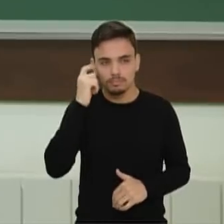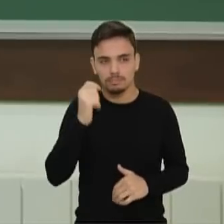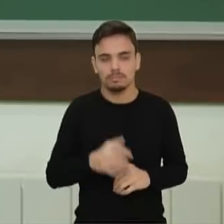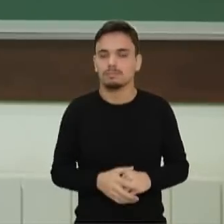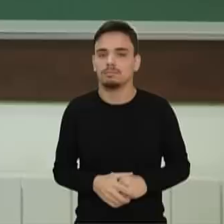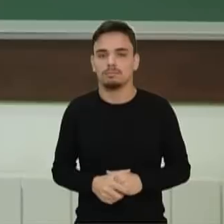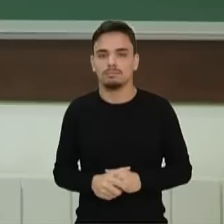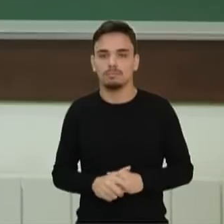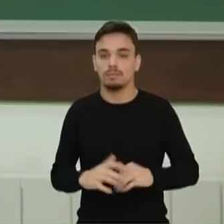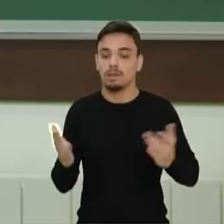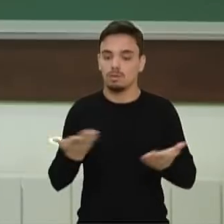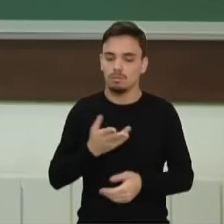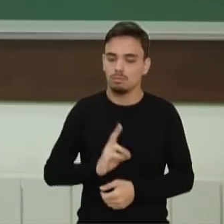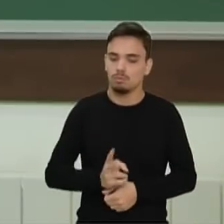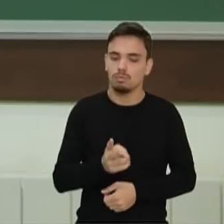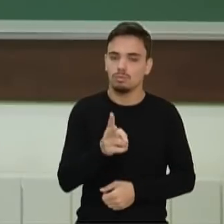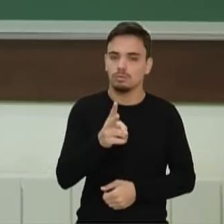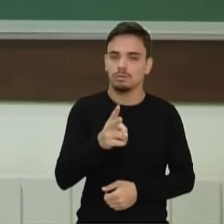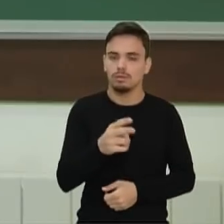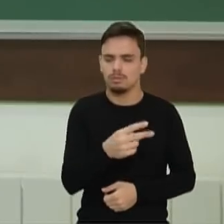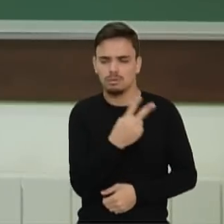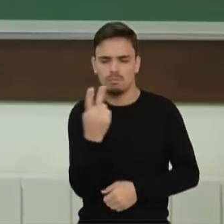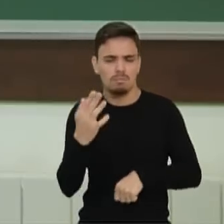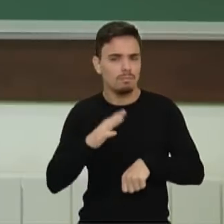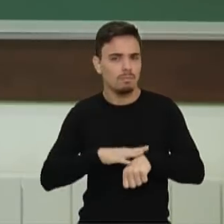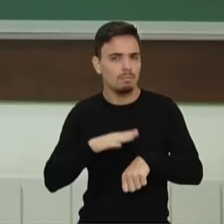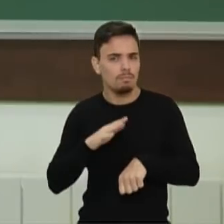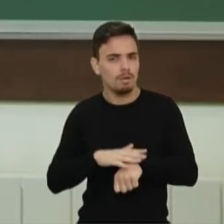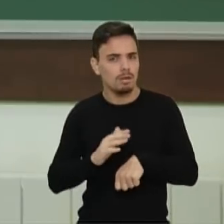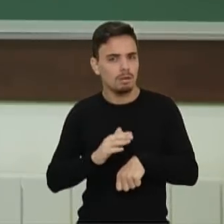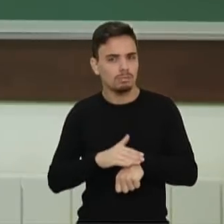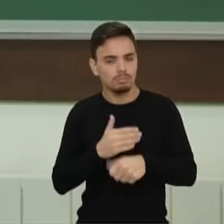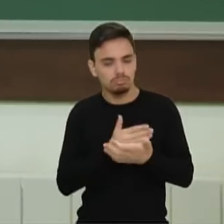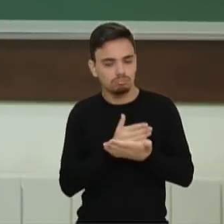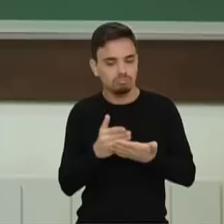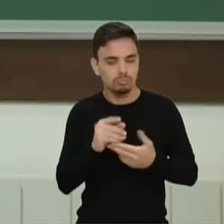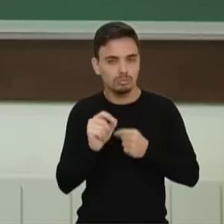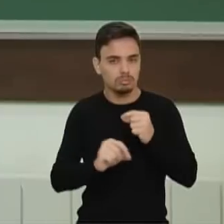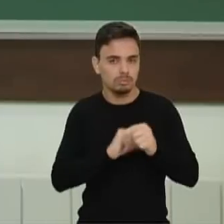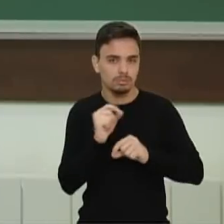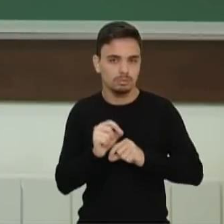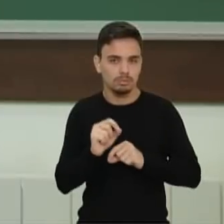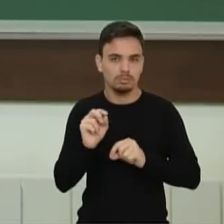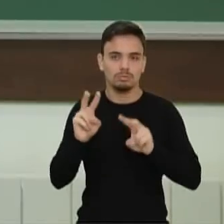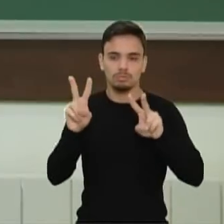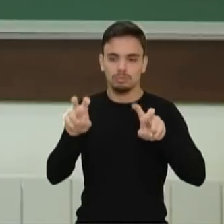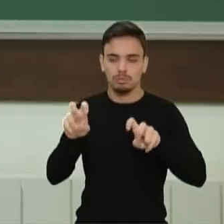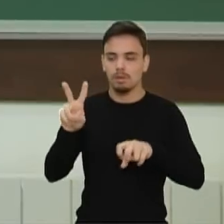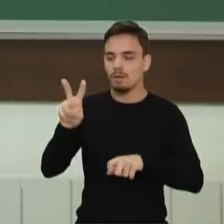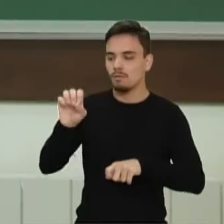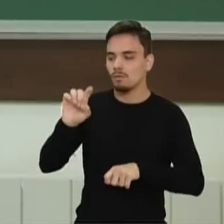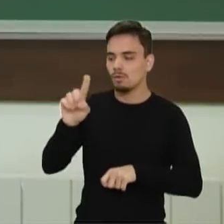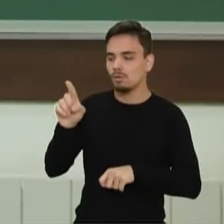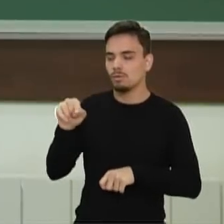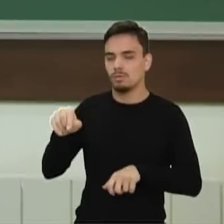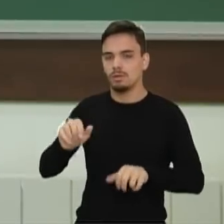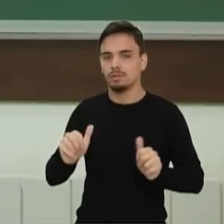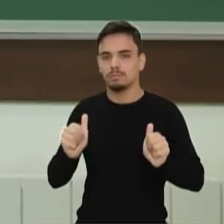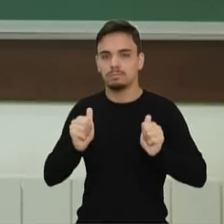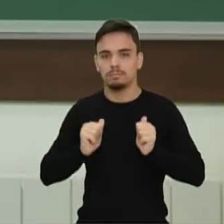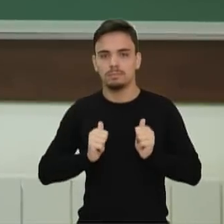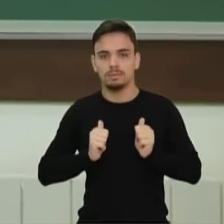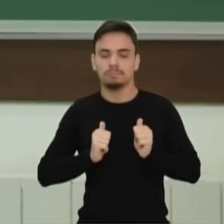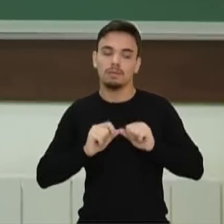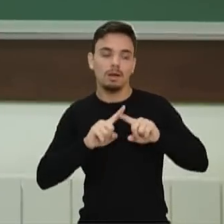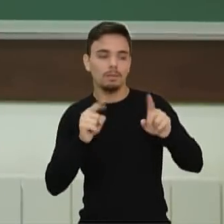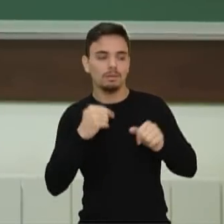Então, vamos lá, no nosso segundo momento, entrando um pouquinho mais nessa voz passiva. Ai, professor, eu entendi bem a ativa,